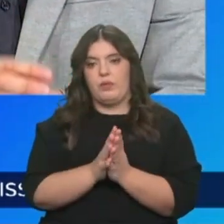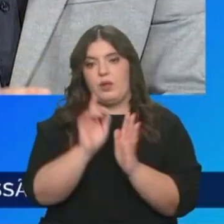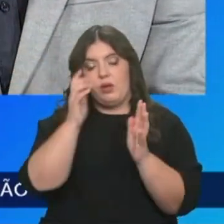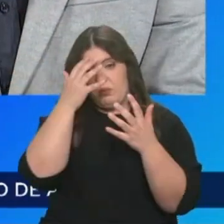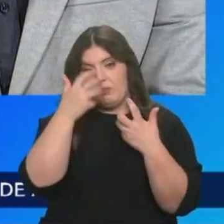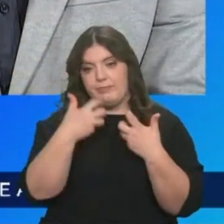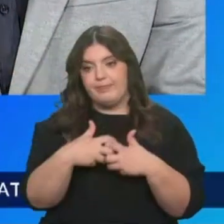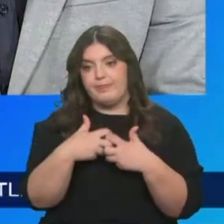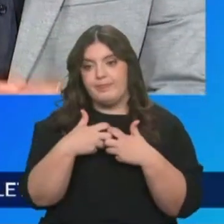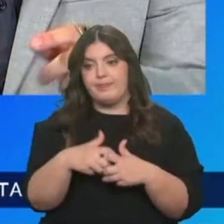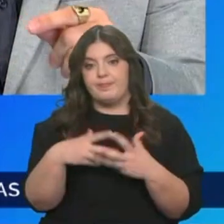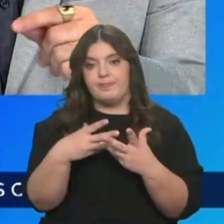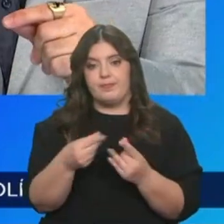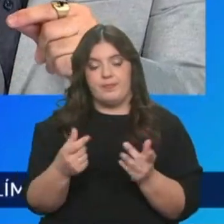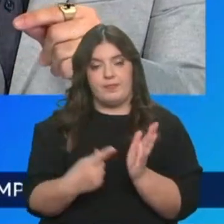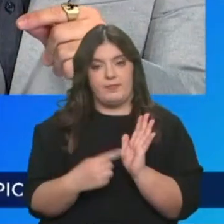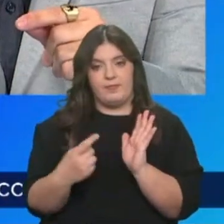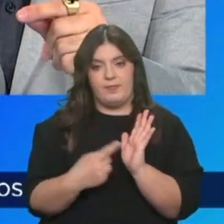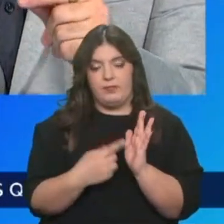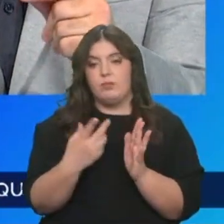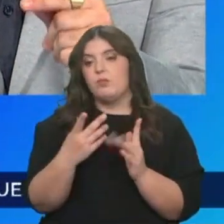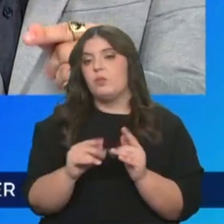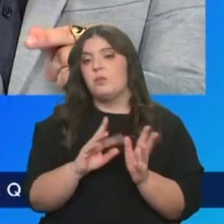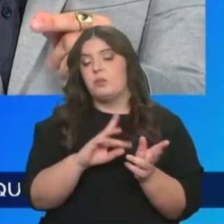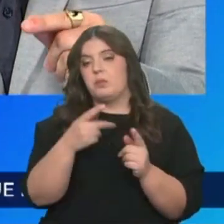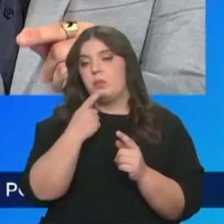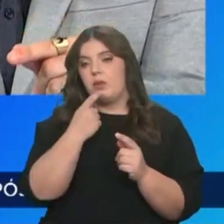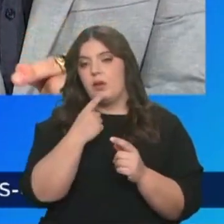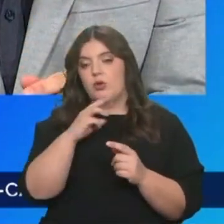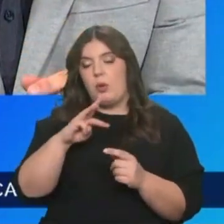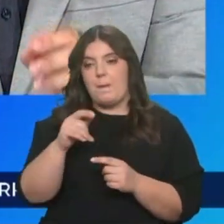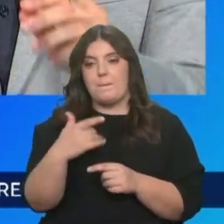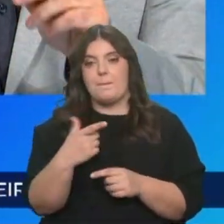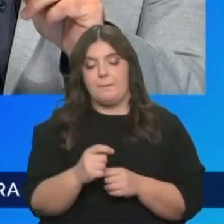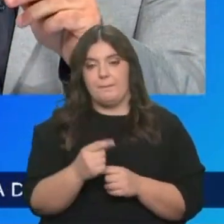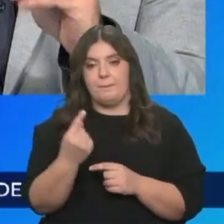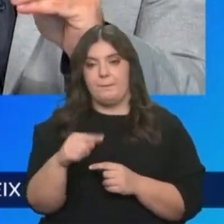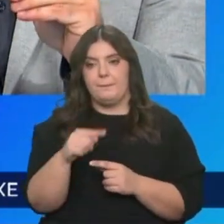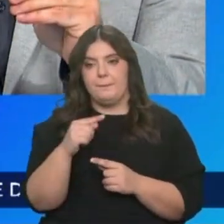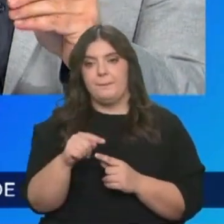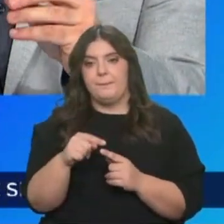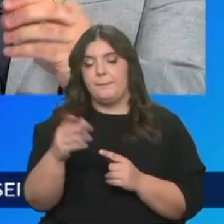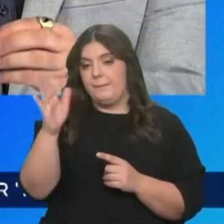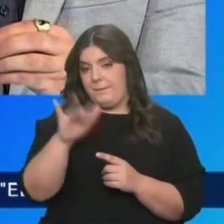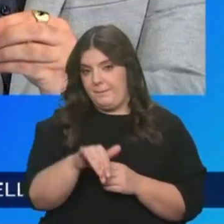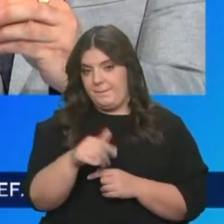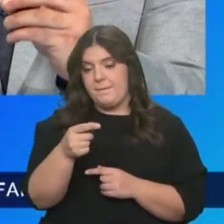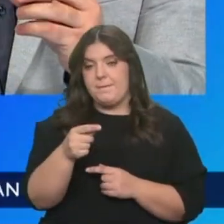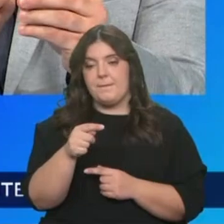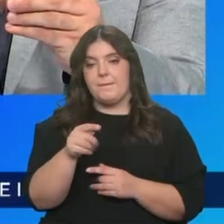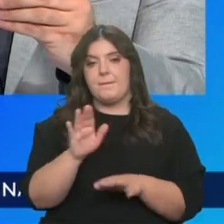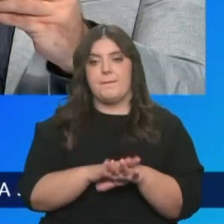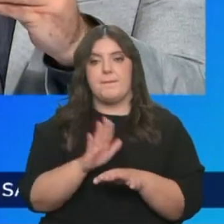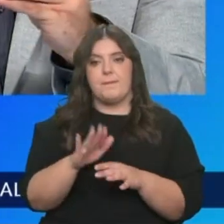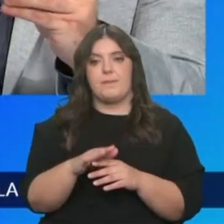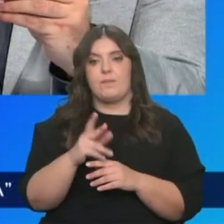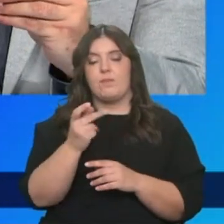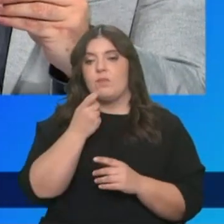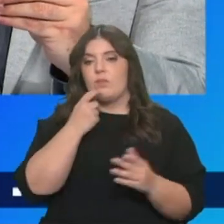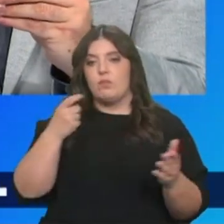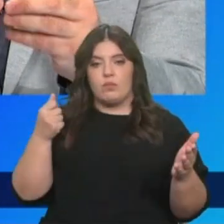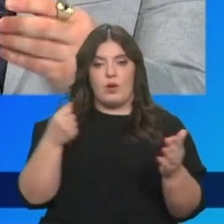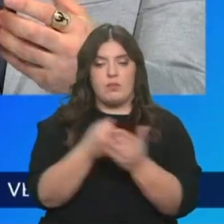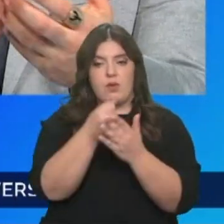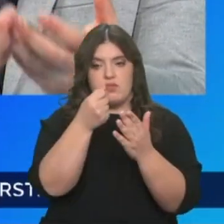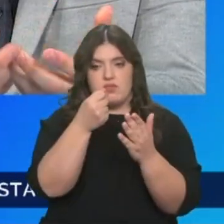está para resolvermos. Damos um salto a uma rocha de Marte que veio de Marte por causa de um asteroide que chocou na